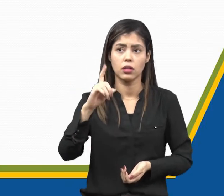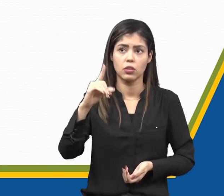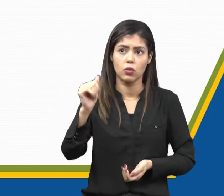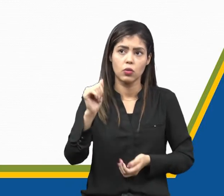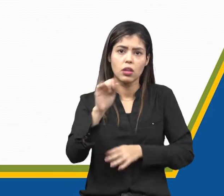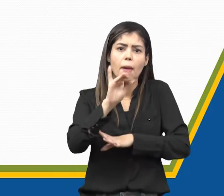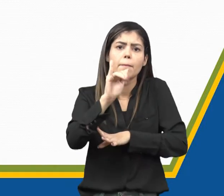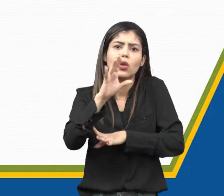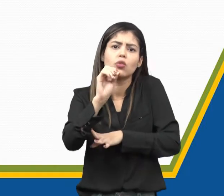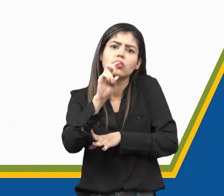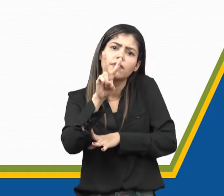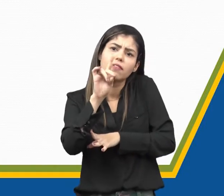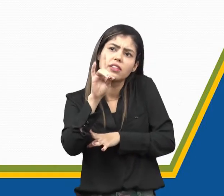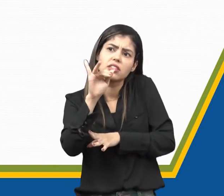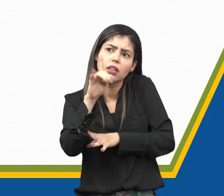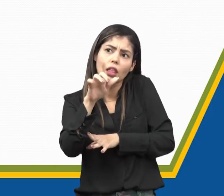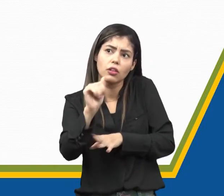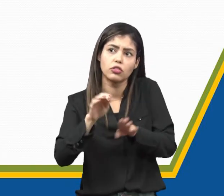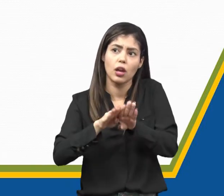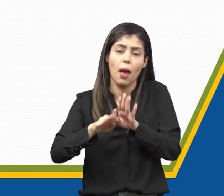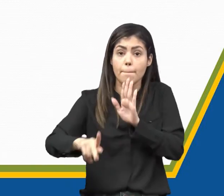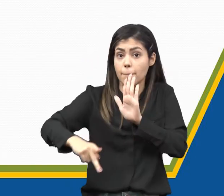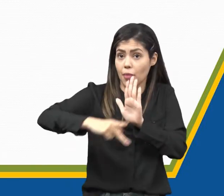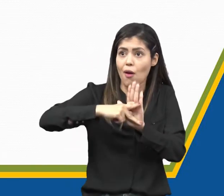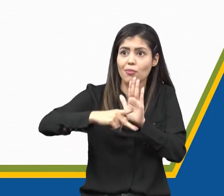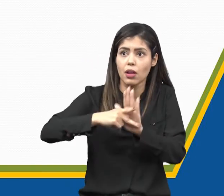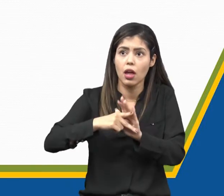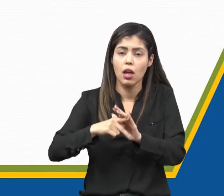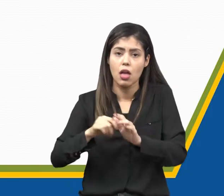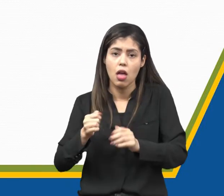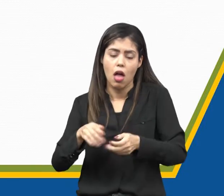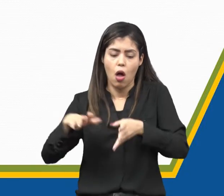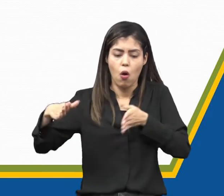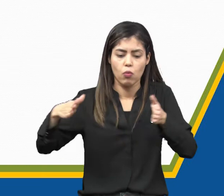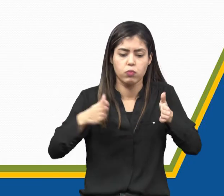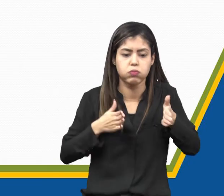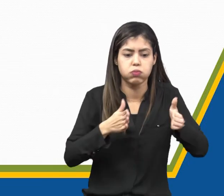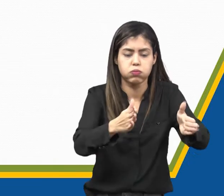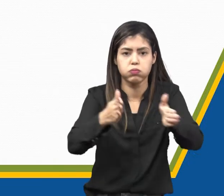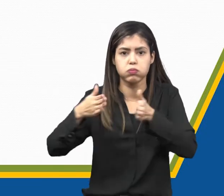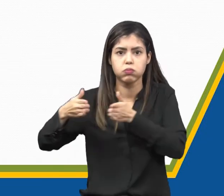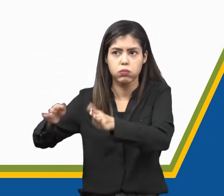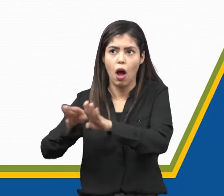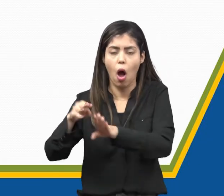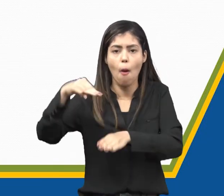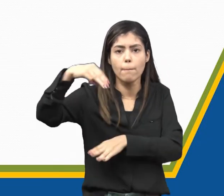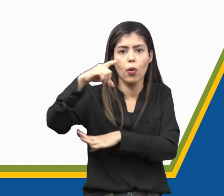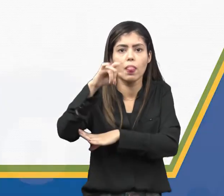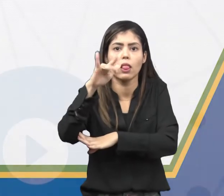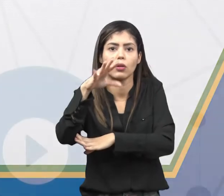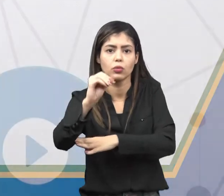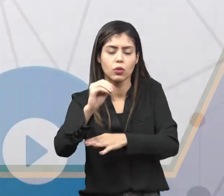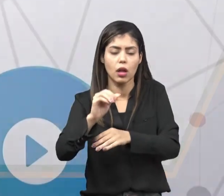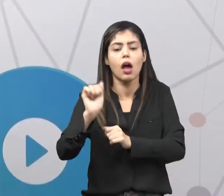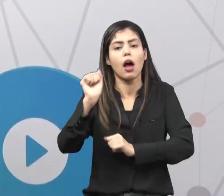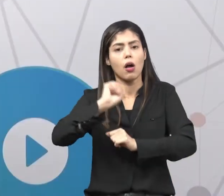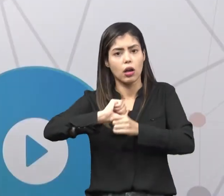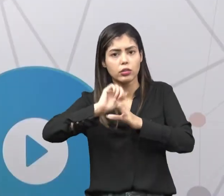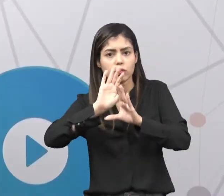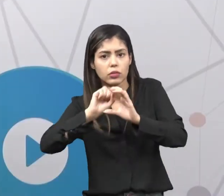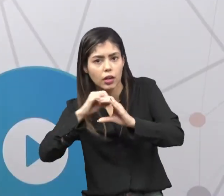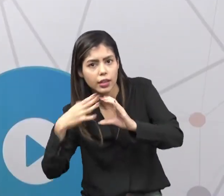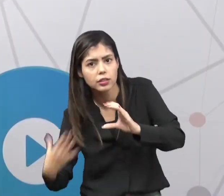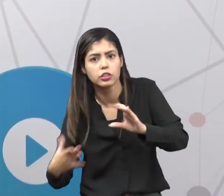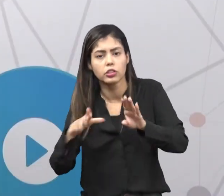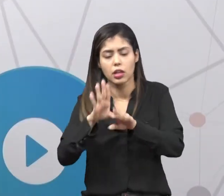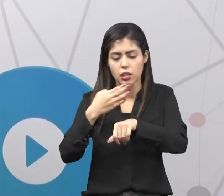um zoneamento ambiental, né? Esses corredores ecológicos também é um modelo, é uma ação, é